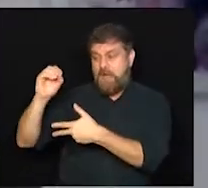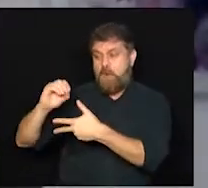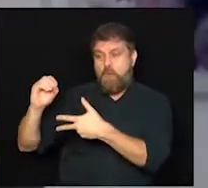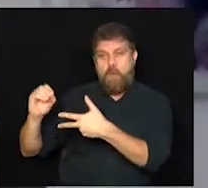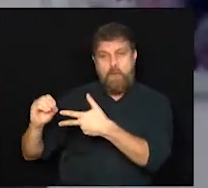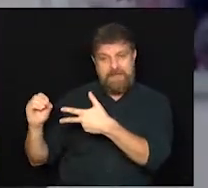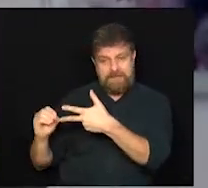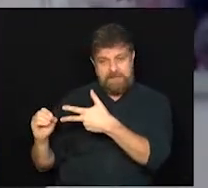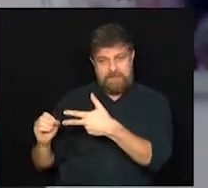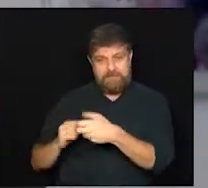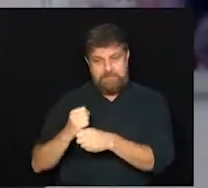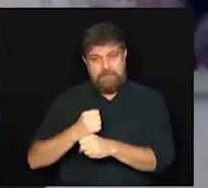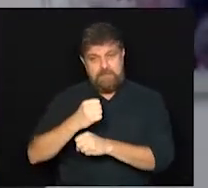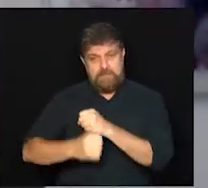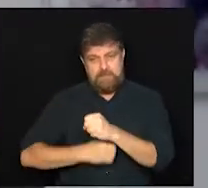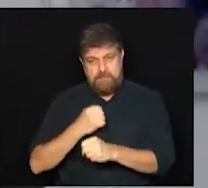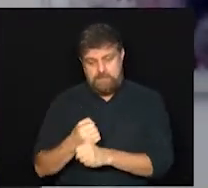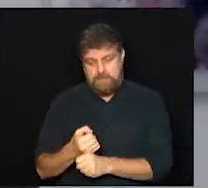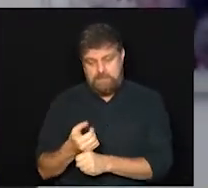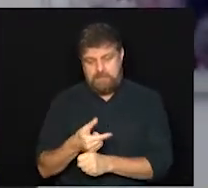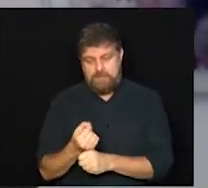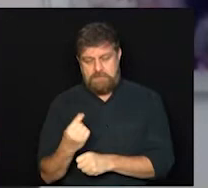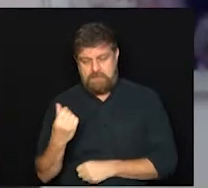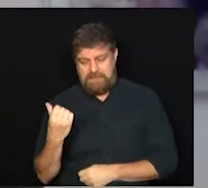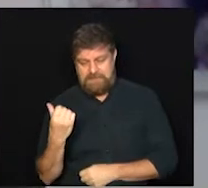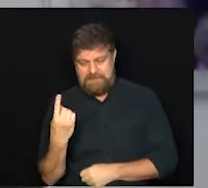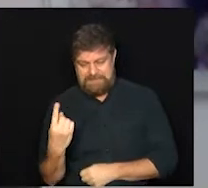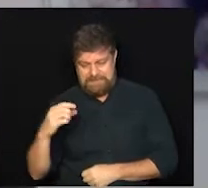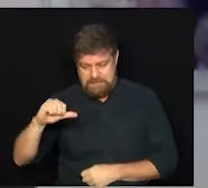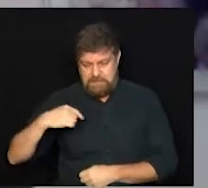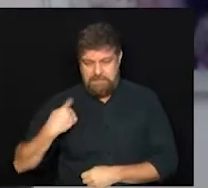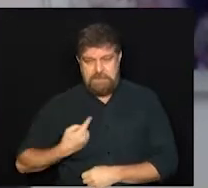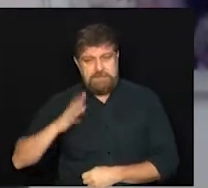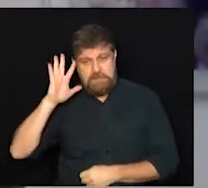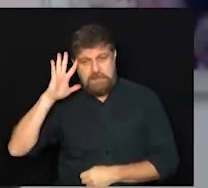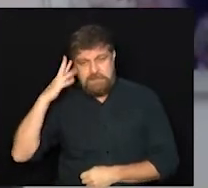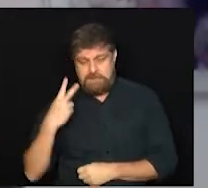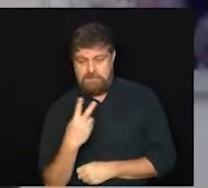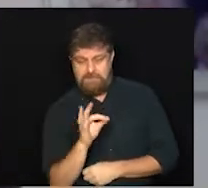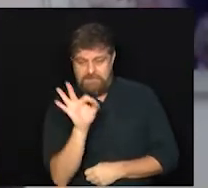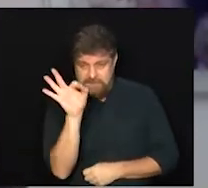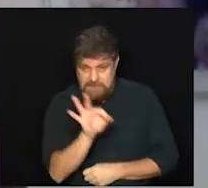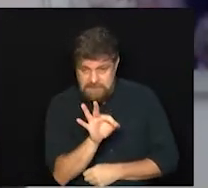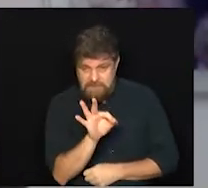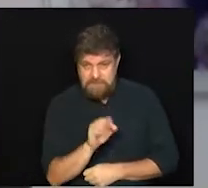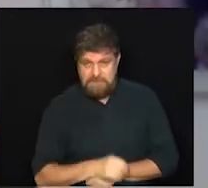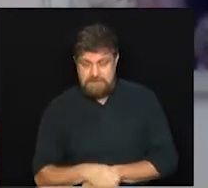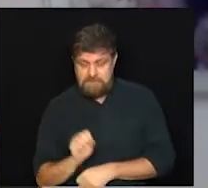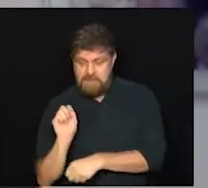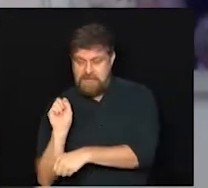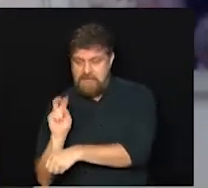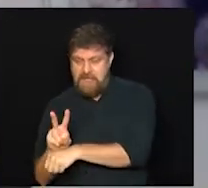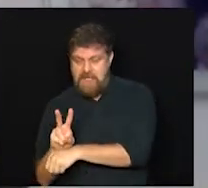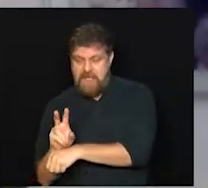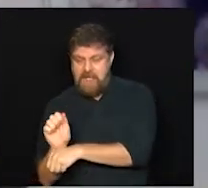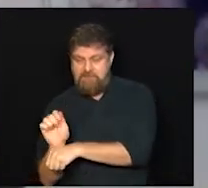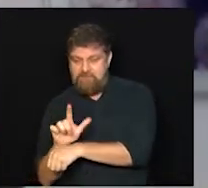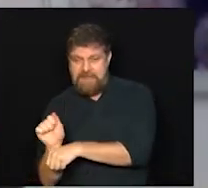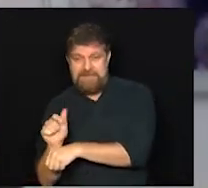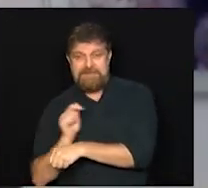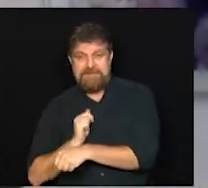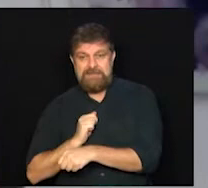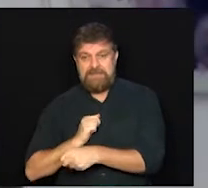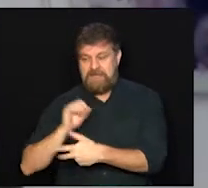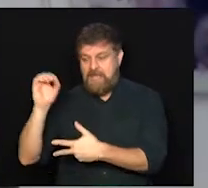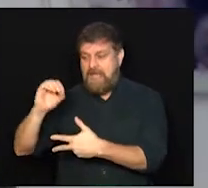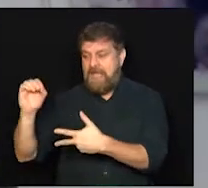em 2019, nós decidimos que 20% das vagas que eram de vestibular, elas passam a ser selecionadas só pela nota